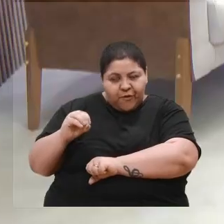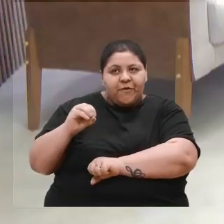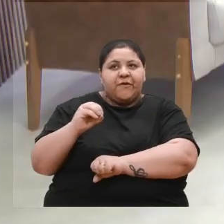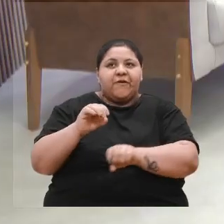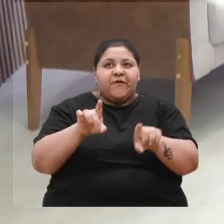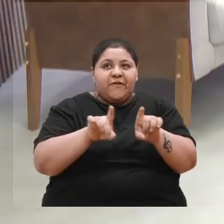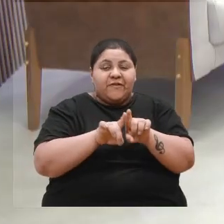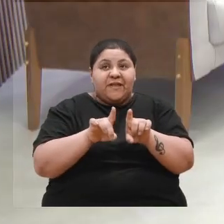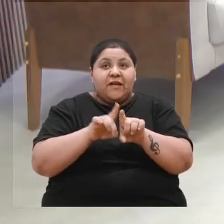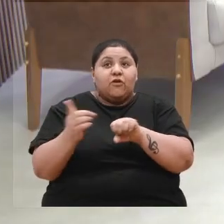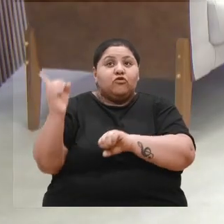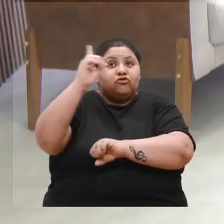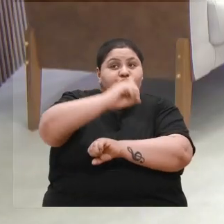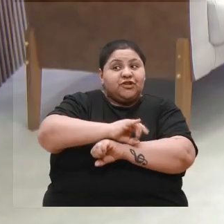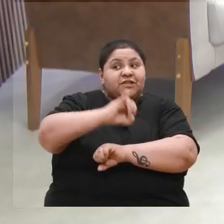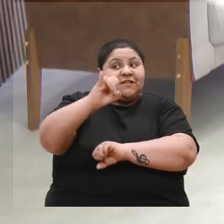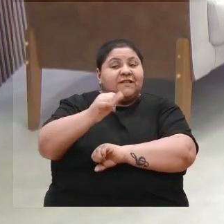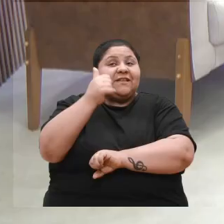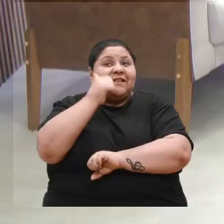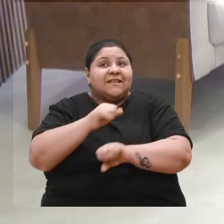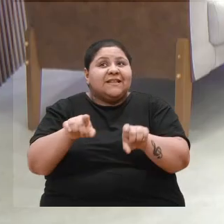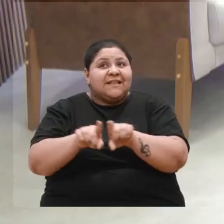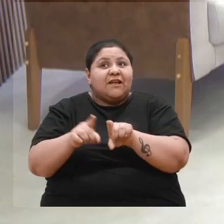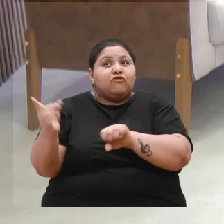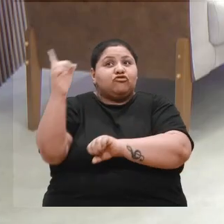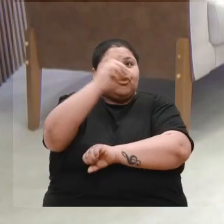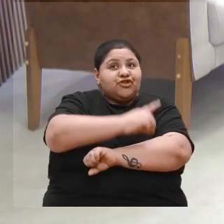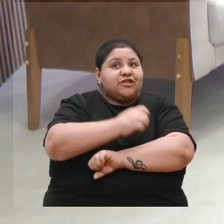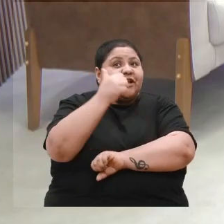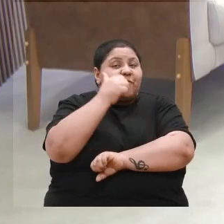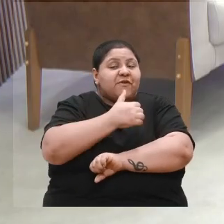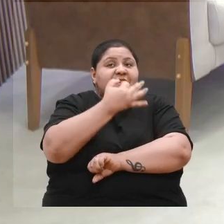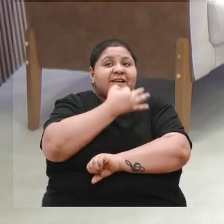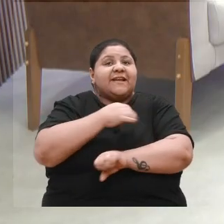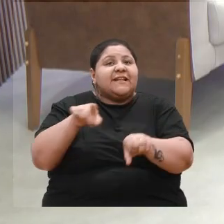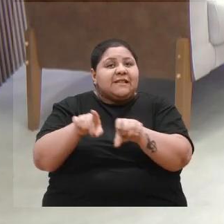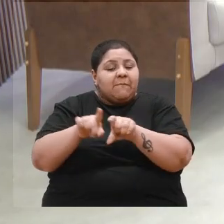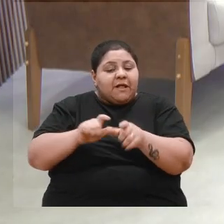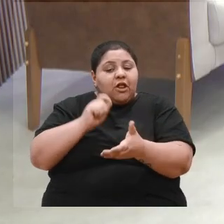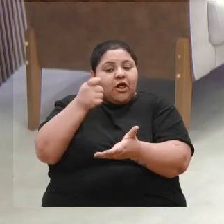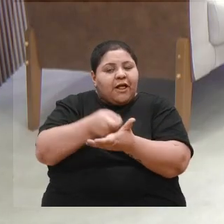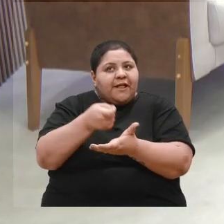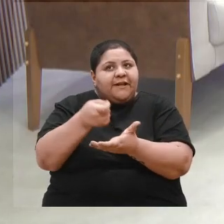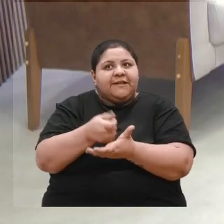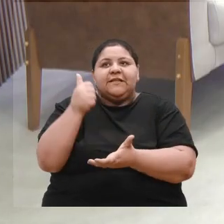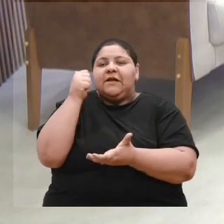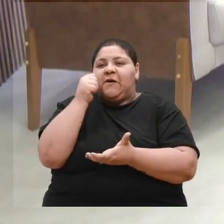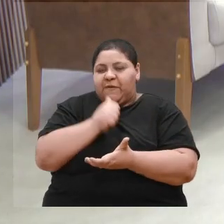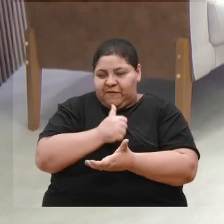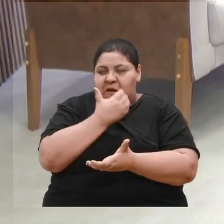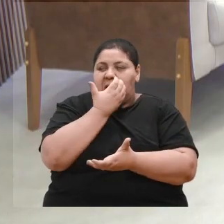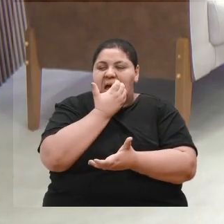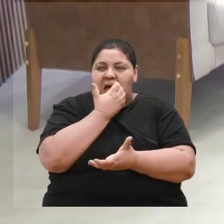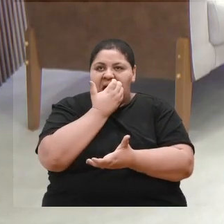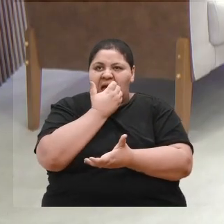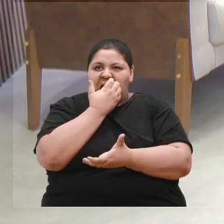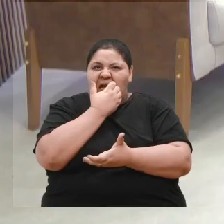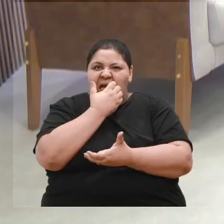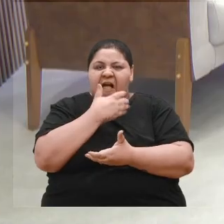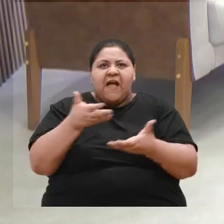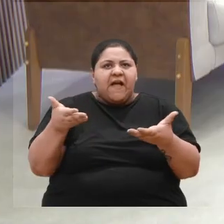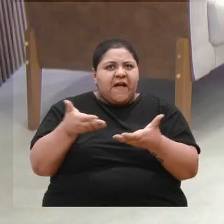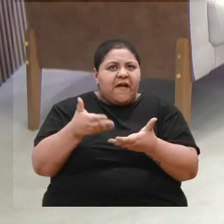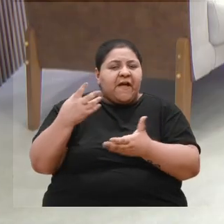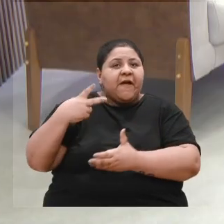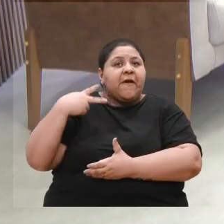Então, além do ter Dia Internacional da Mulher, nós temos o Dia da Mulher Caxiense, que é também para a nossa luta da mulher, né? Também para